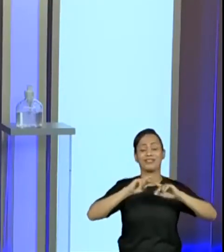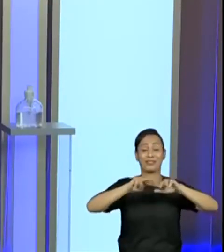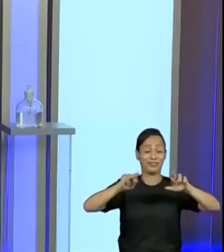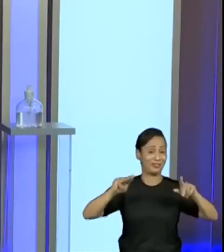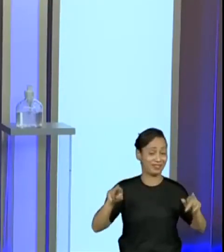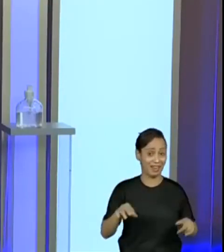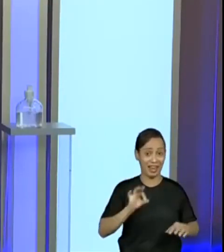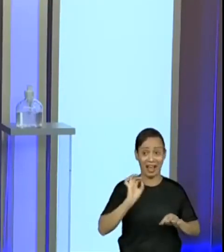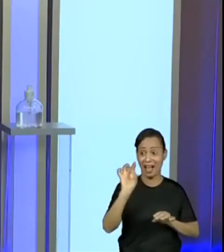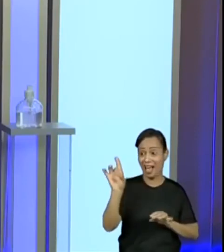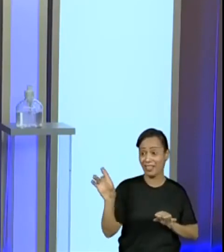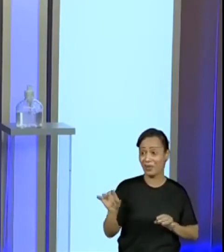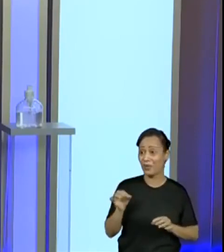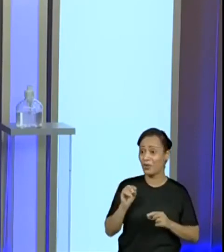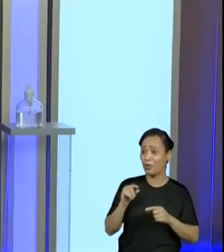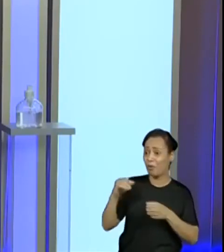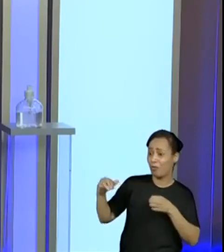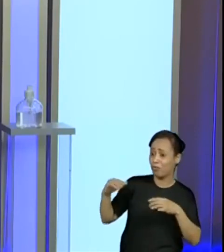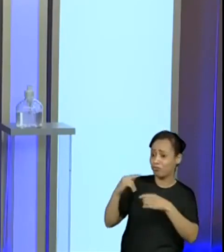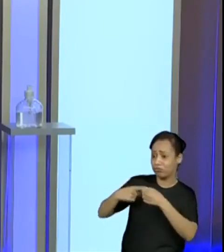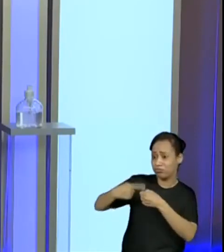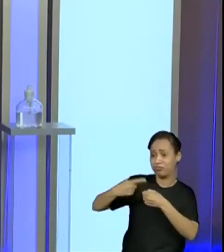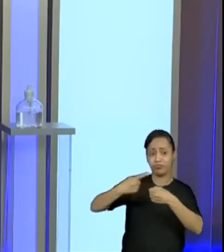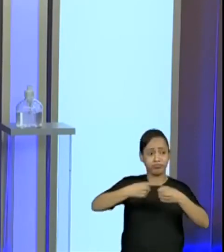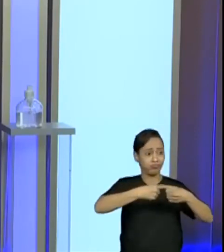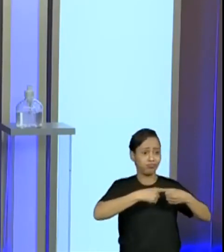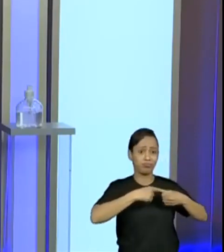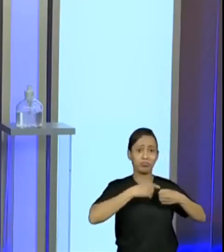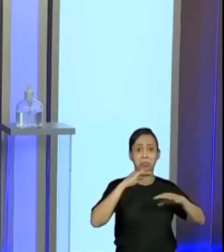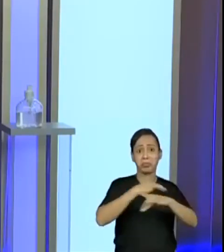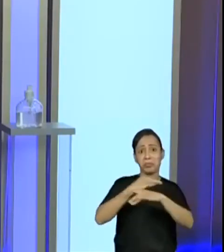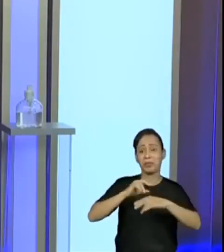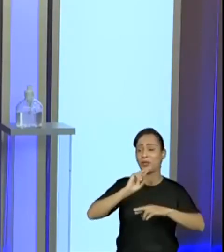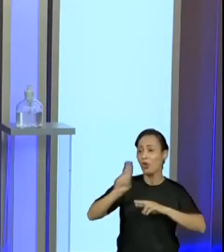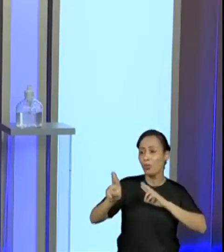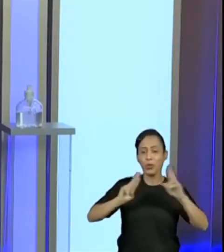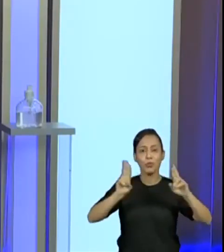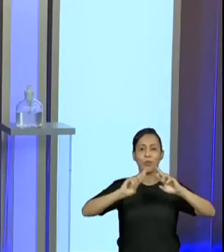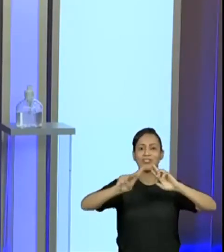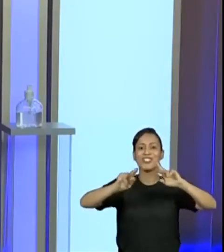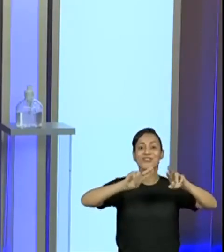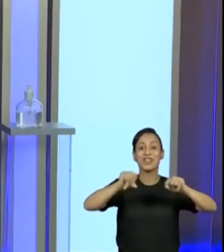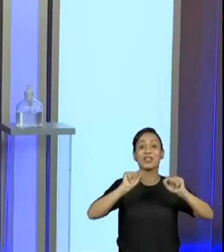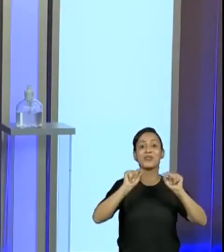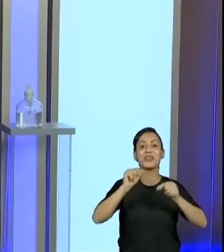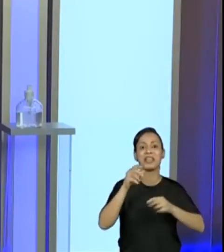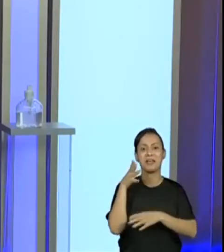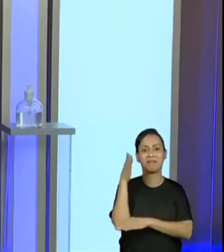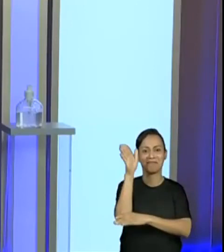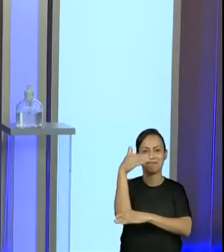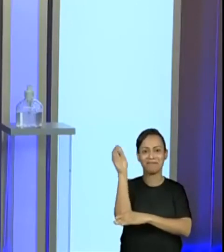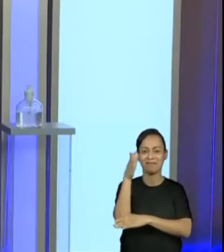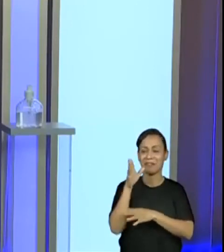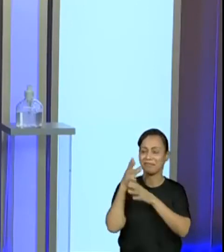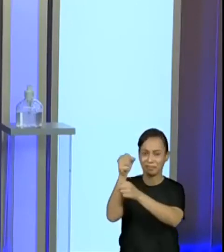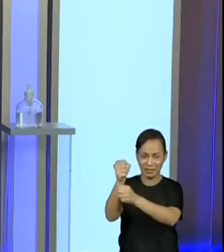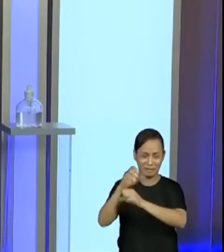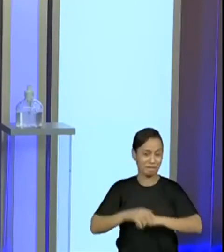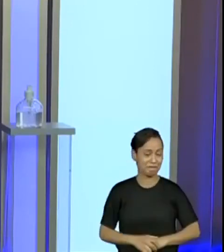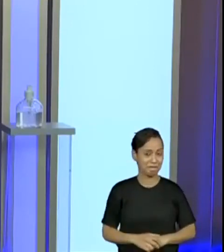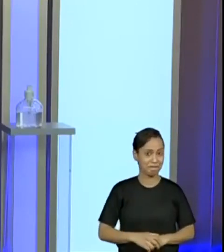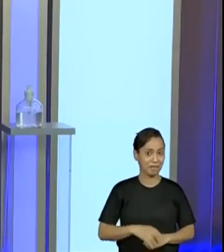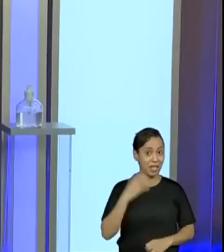nos ajuda muito, muito, muito a aprender. Então, a professora Viviane fez algumas perguntas ali para